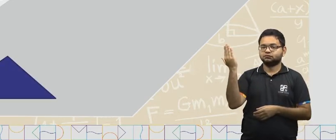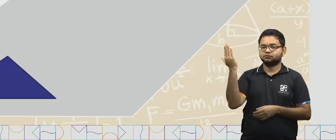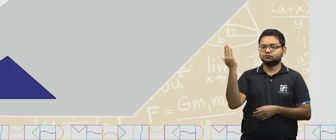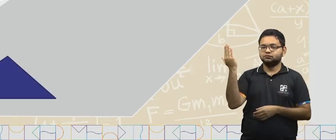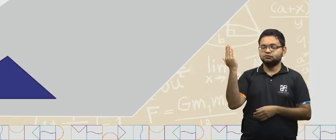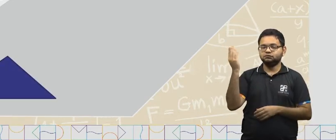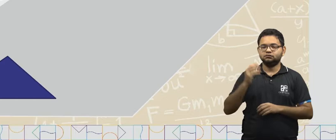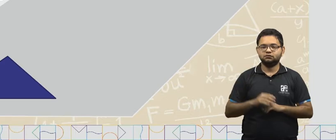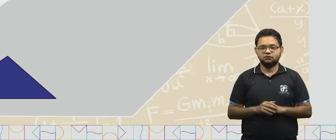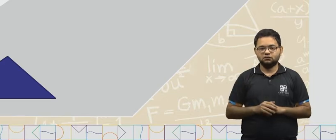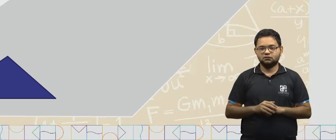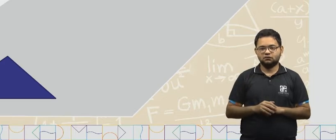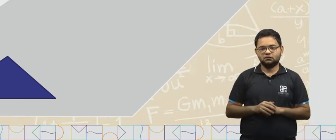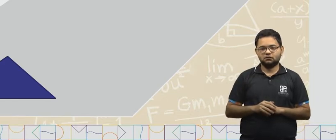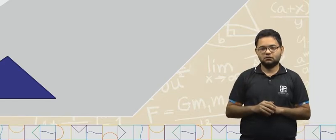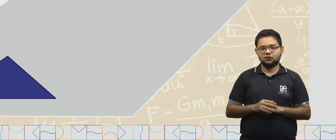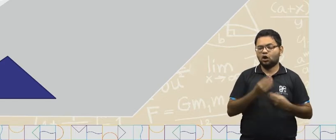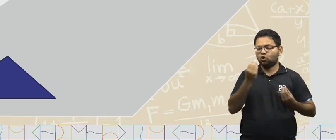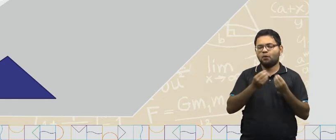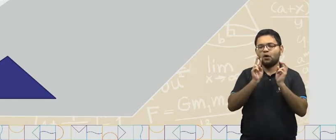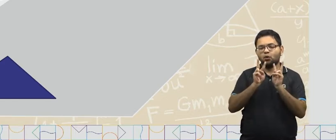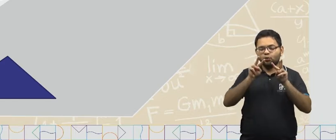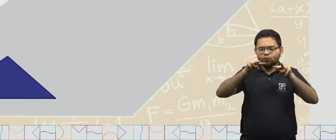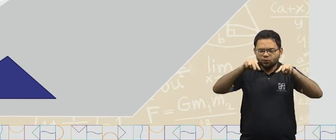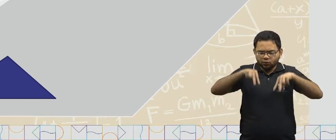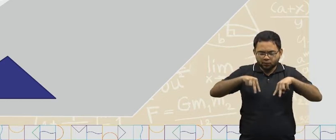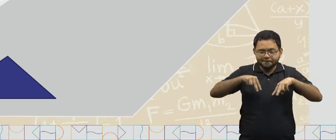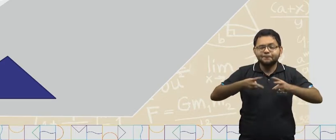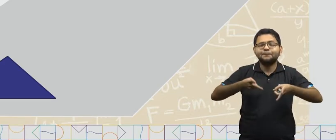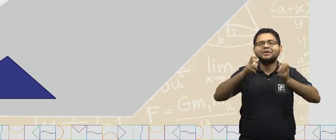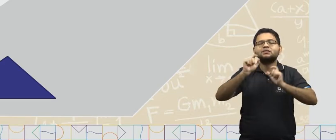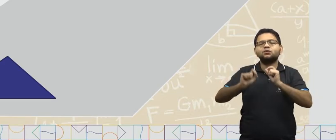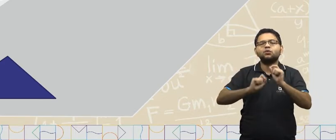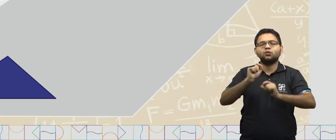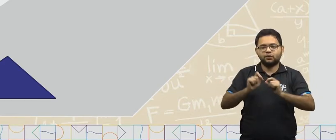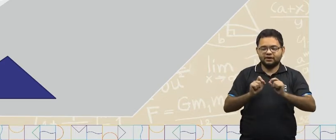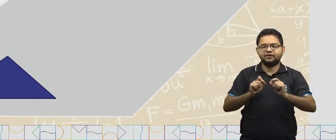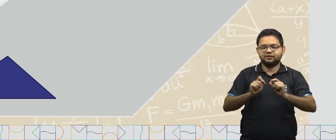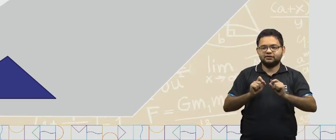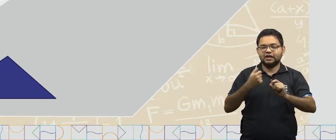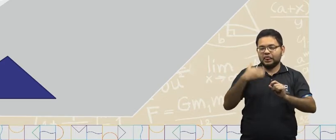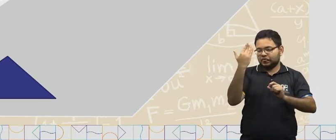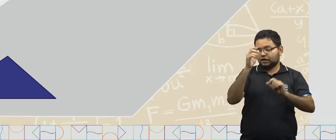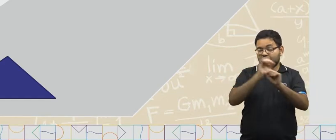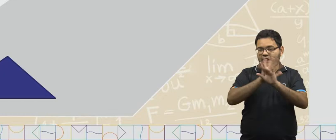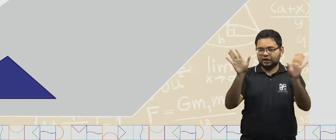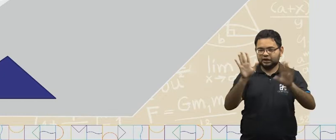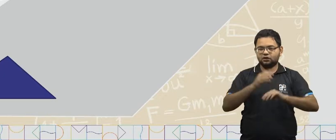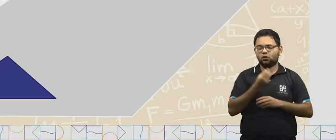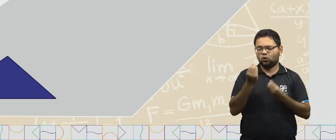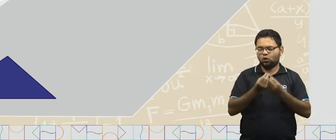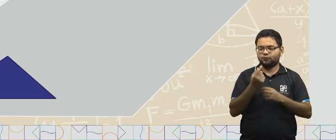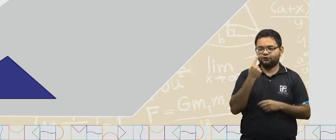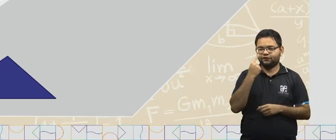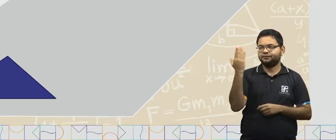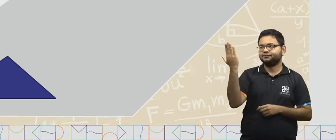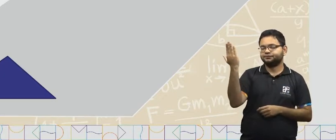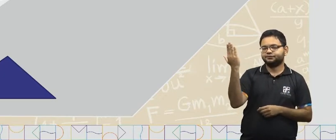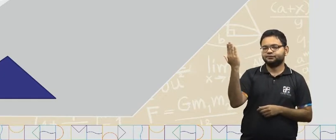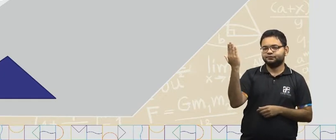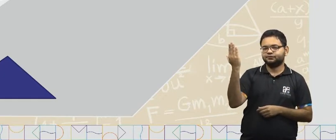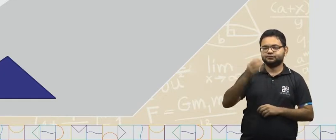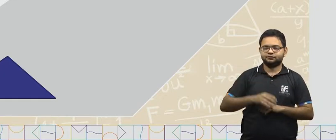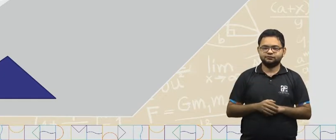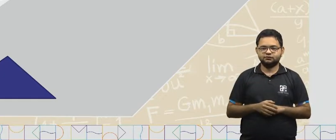de polígono. Olhando de cima, podemos ter uma noção melhor de como o triângulo funciona. Observe que o